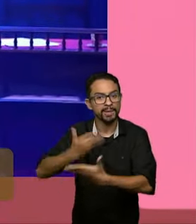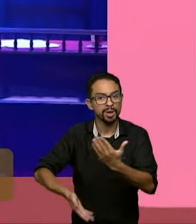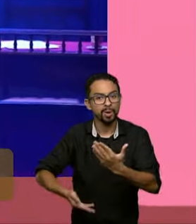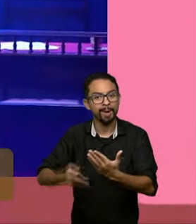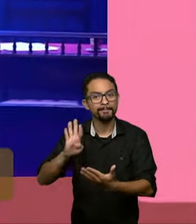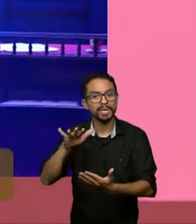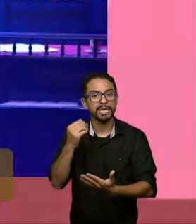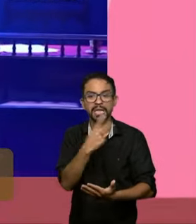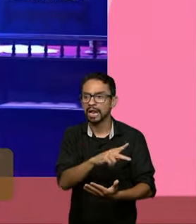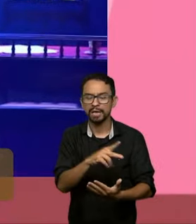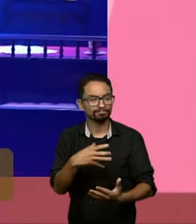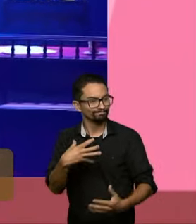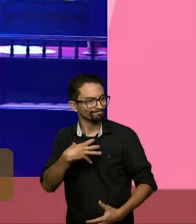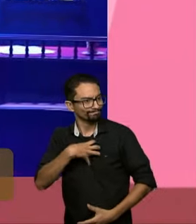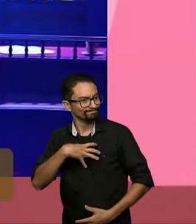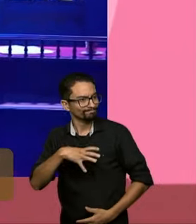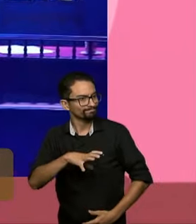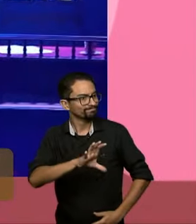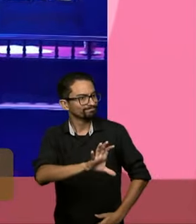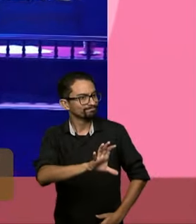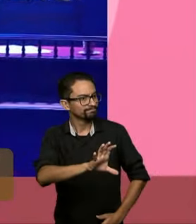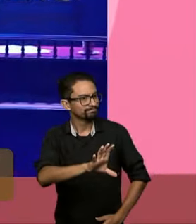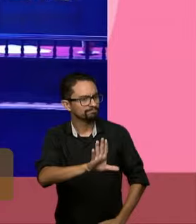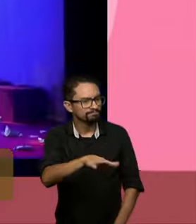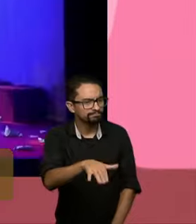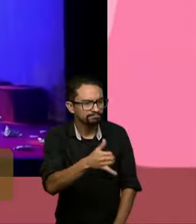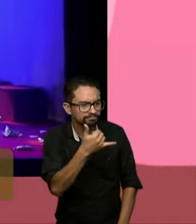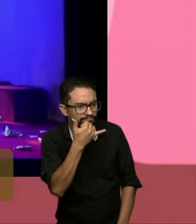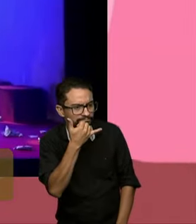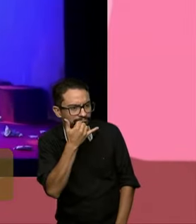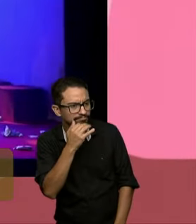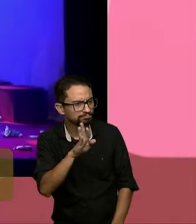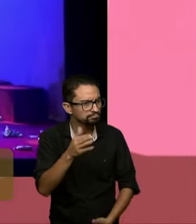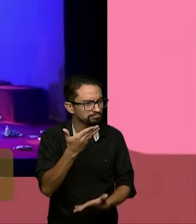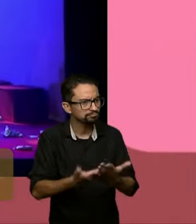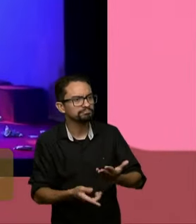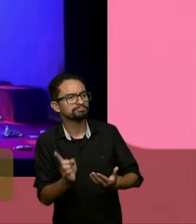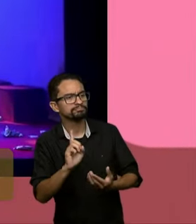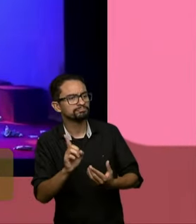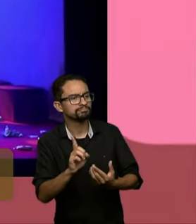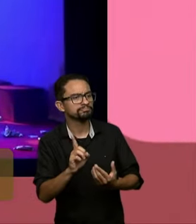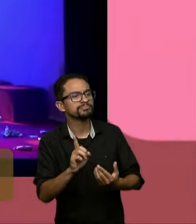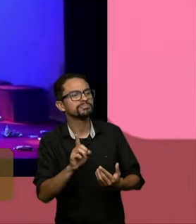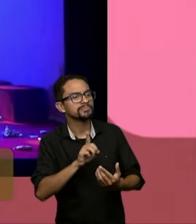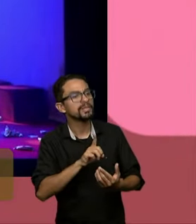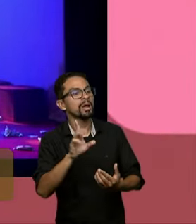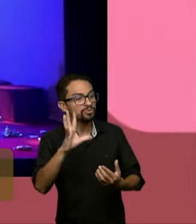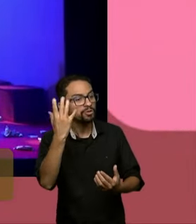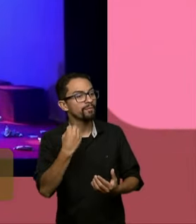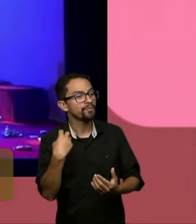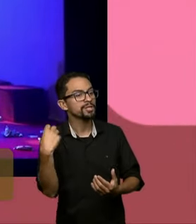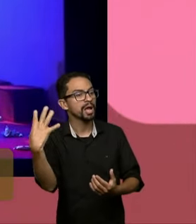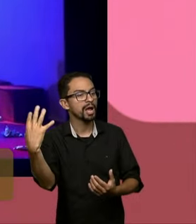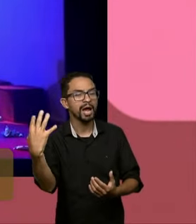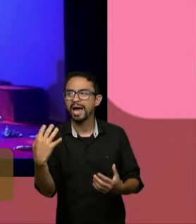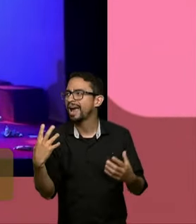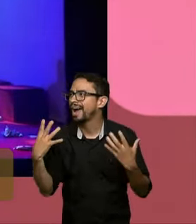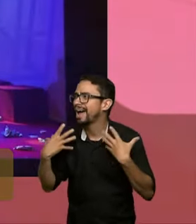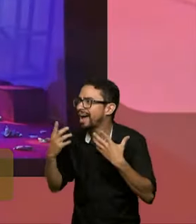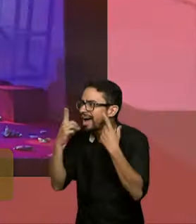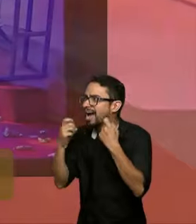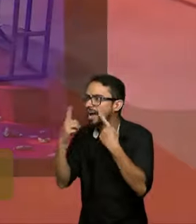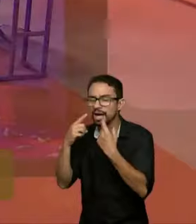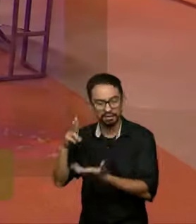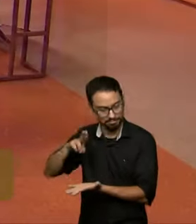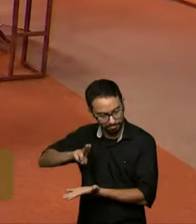fica tocado com a menina, mesmo não gostando de criança, e fala, não, sua boneca, você não perdeu sua boneca, ela foi viajar. E aí ele começa a escrever cartas